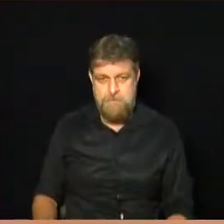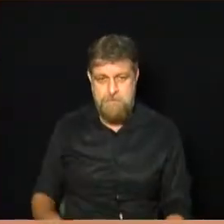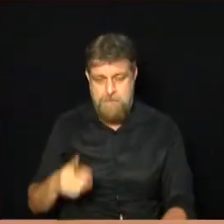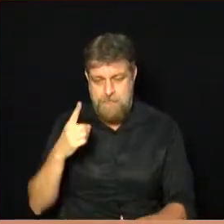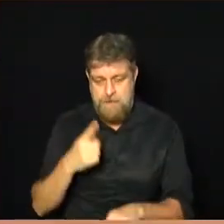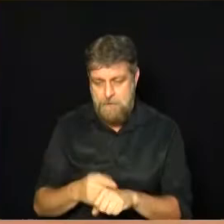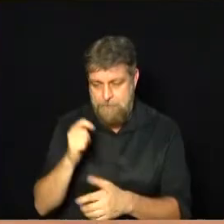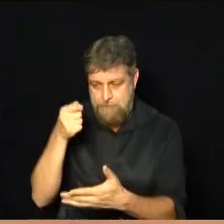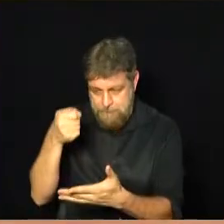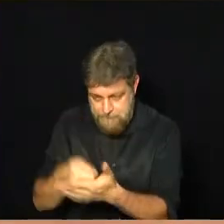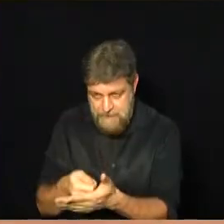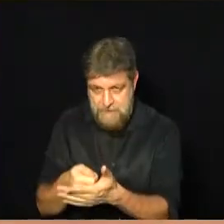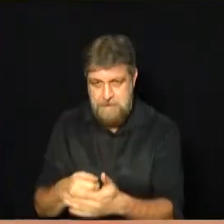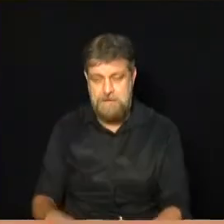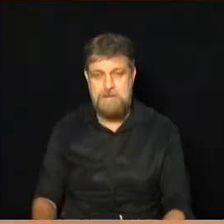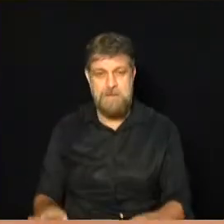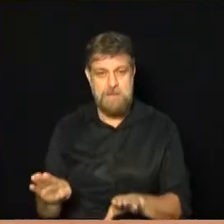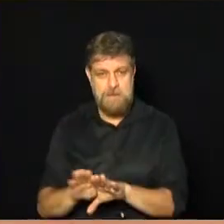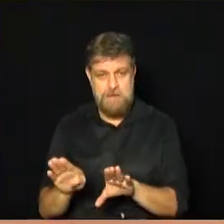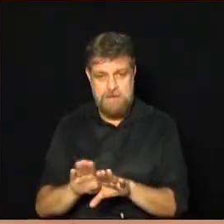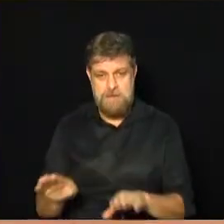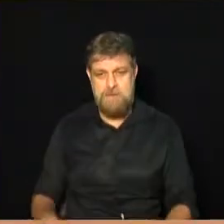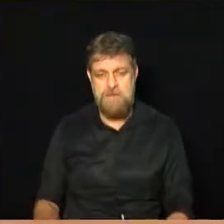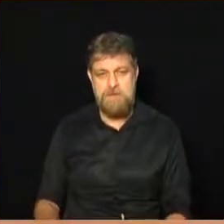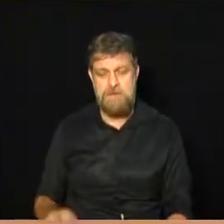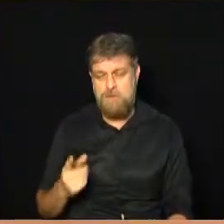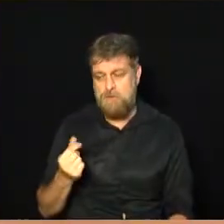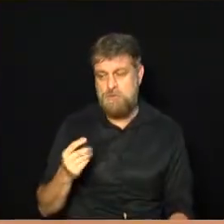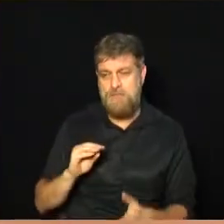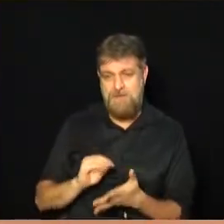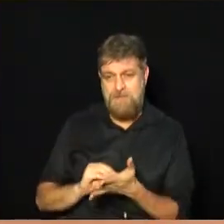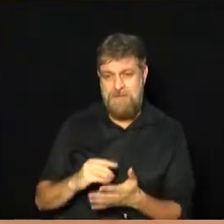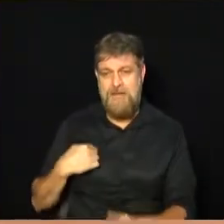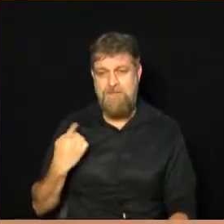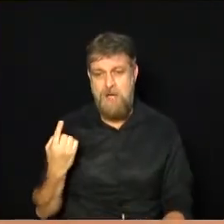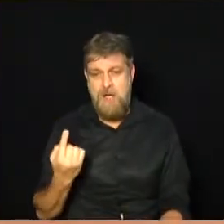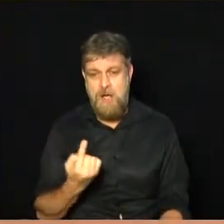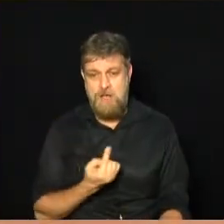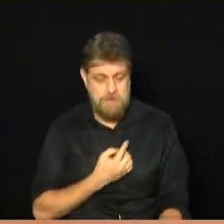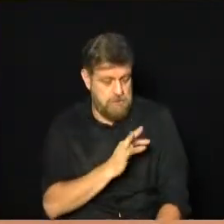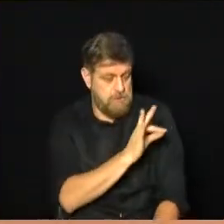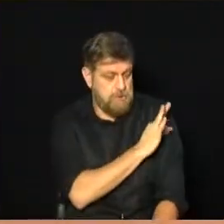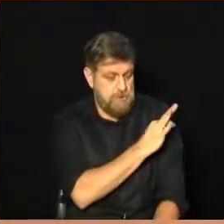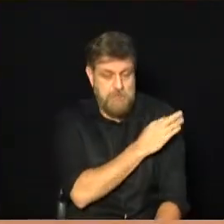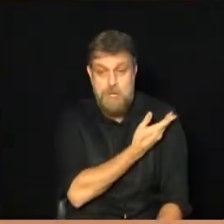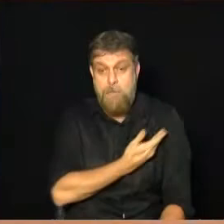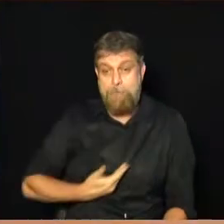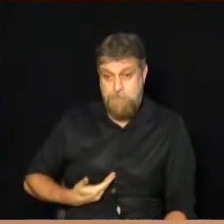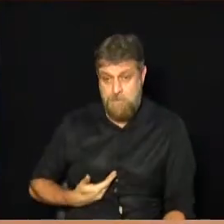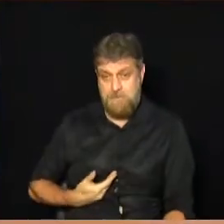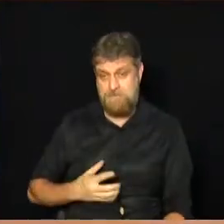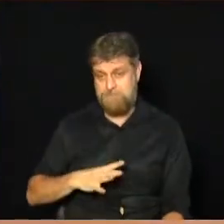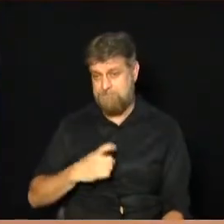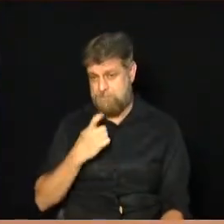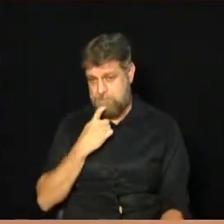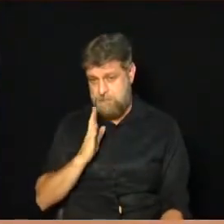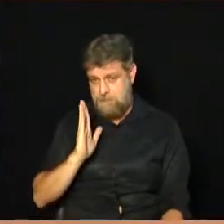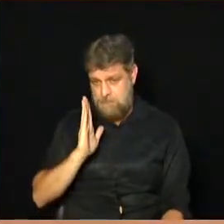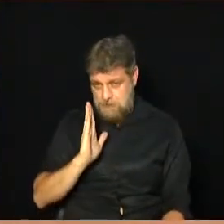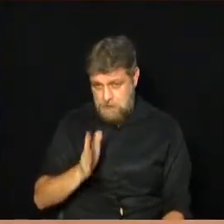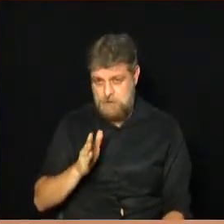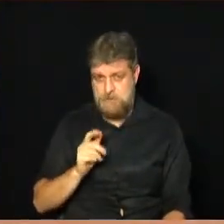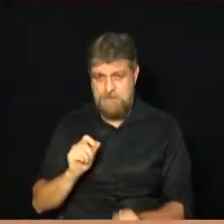cobre a contrapartida, que para ser coberta, nós temos que tirar do nosso próprio orçamento. Nós já fizemos